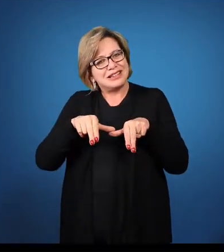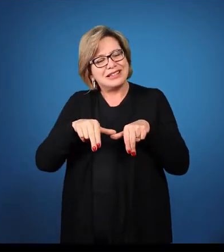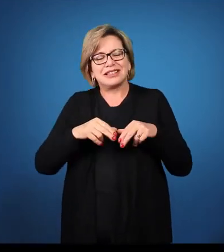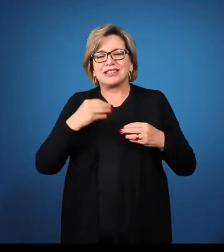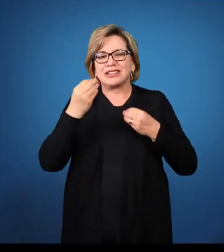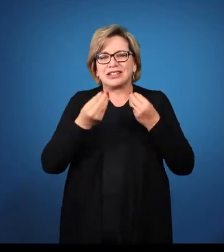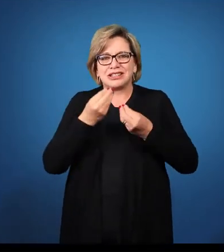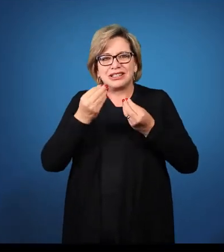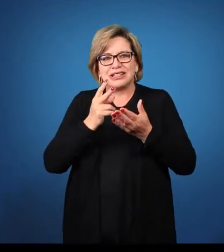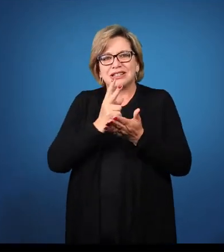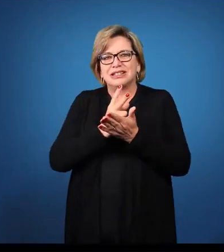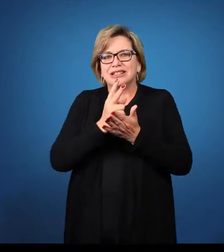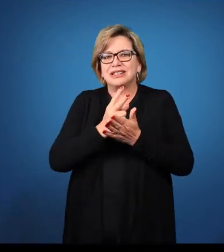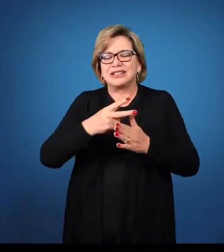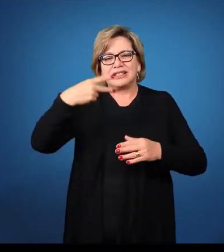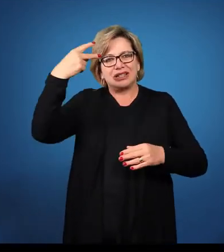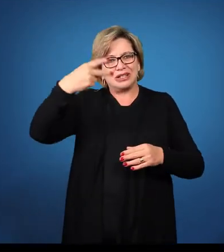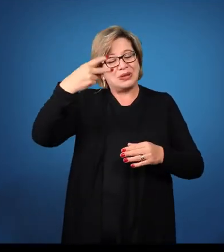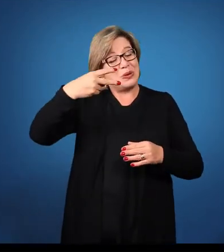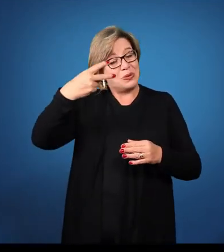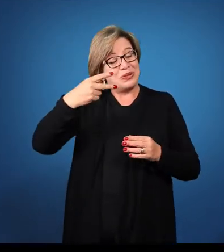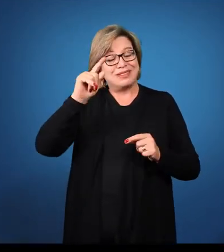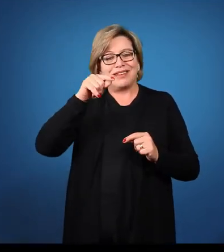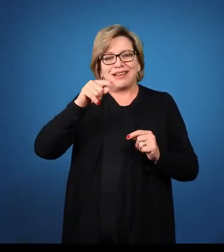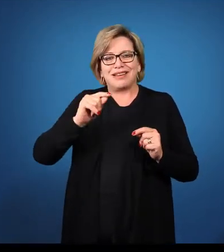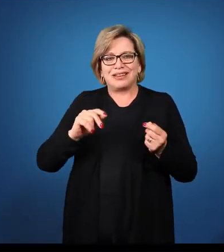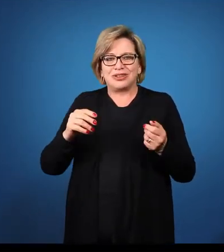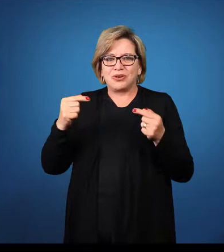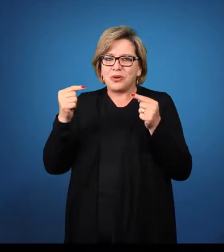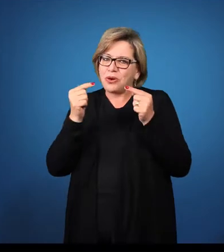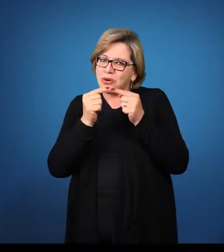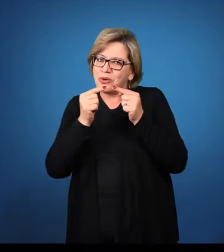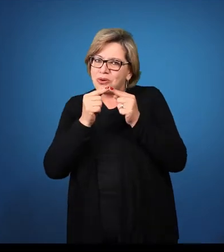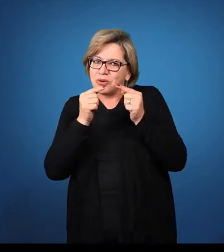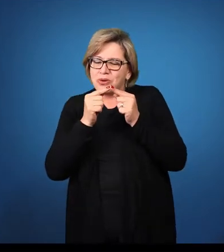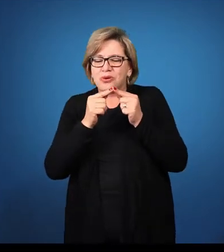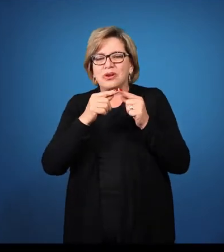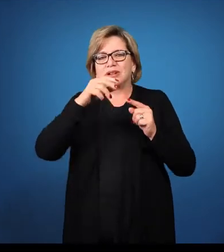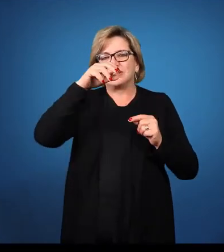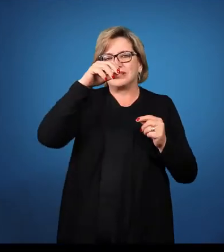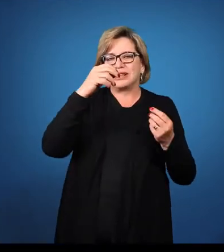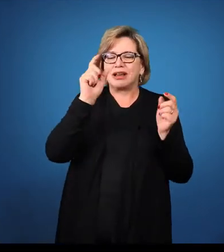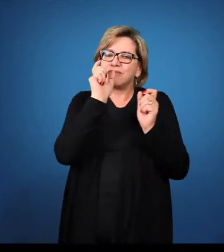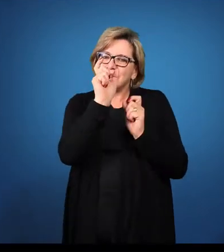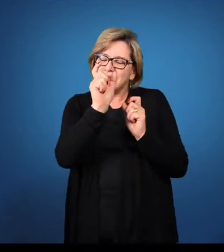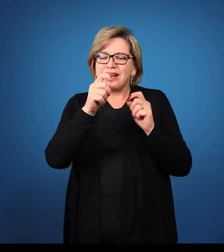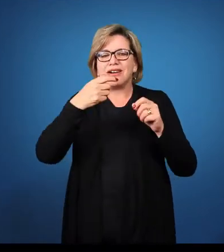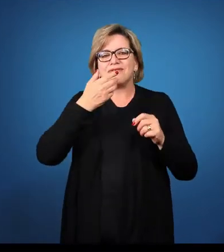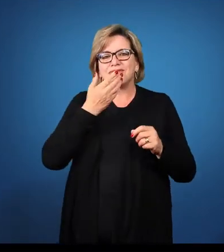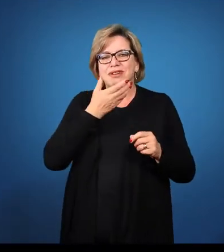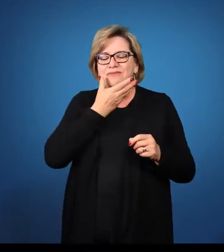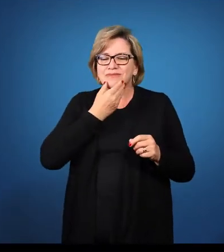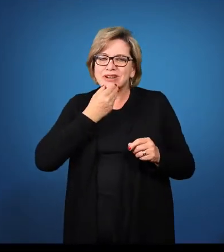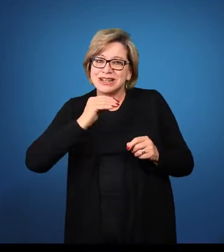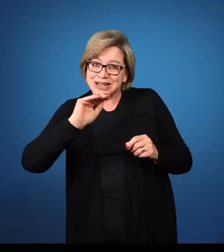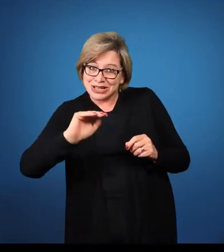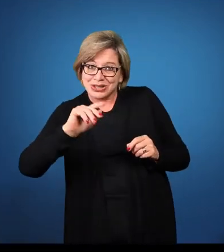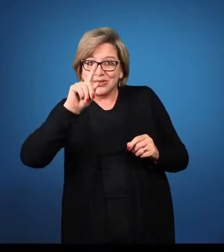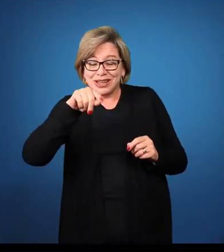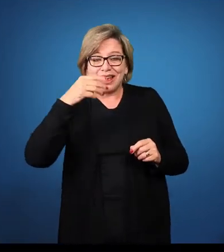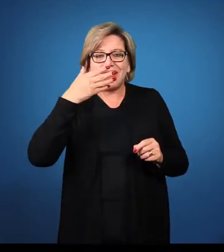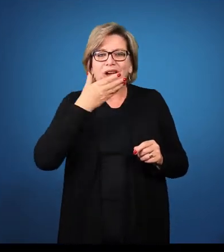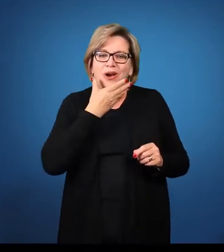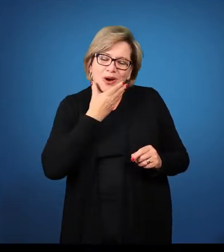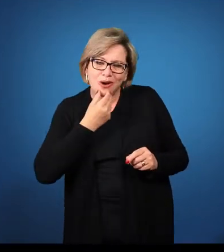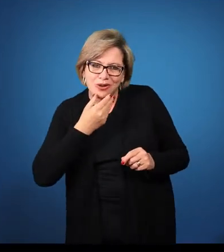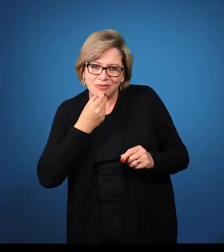que segue a segunda declinação, concorda com o substantivo menino, que é masculino, que e